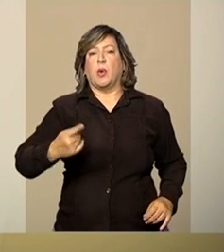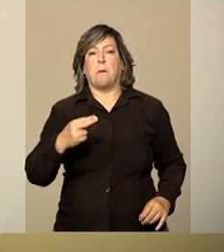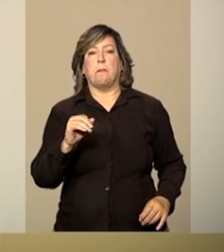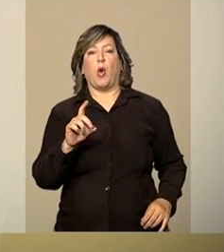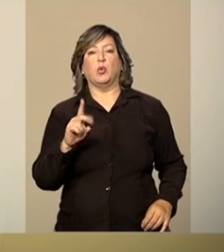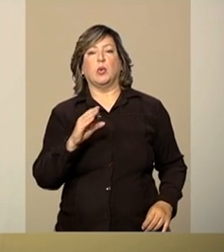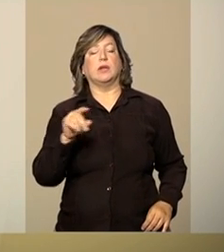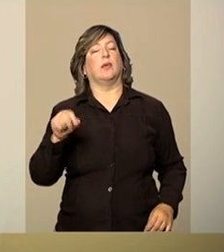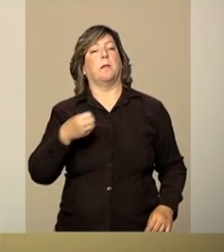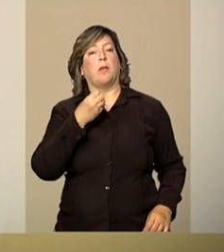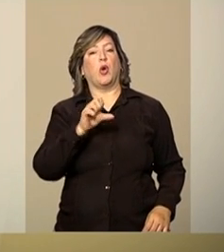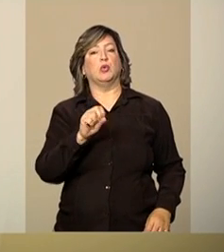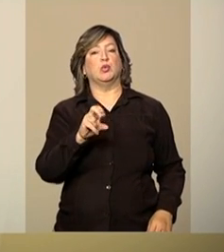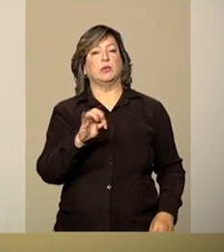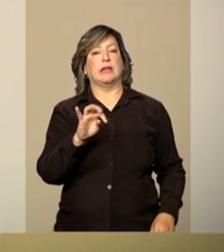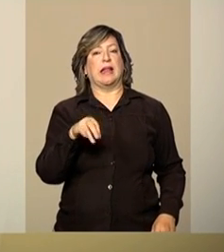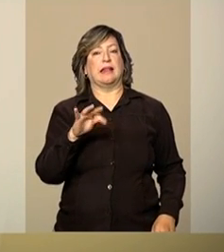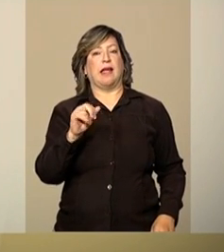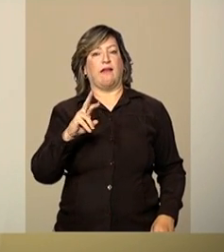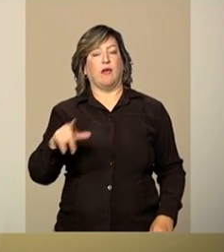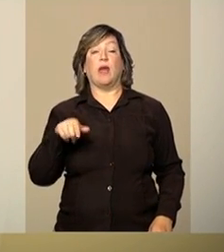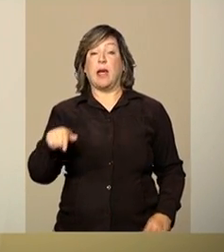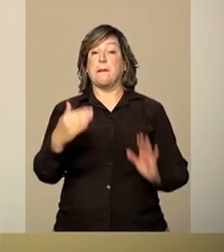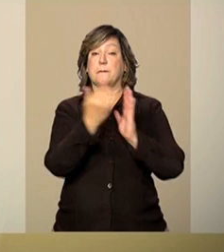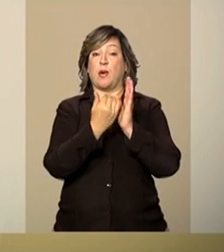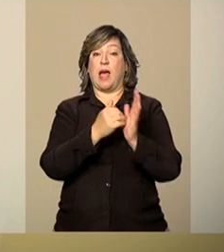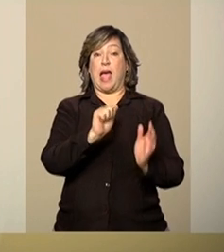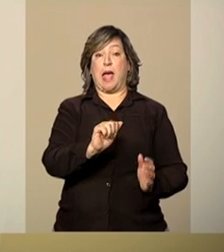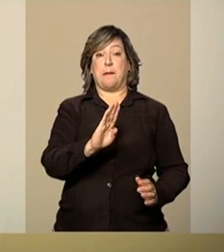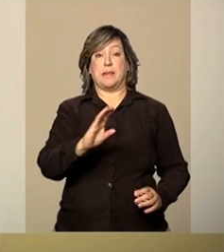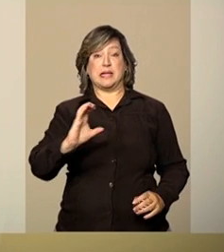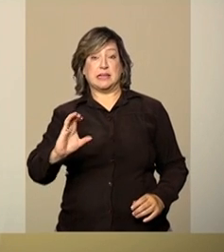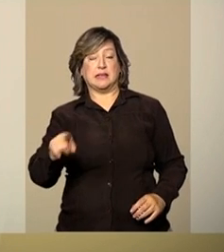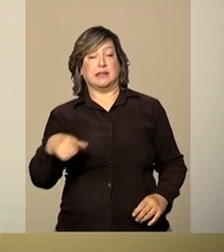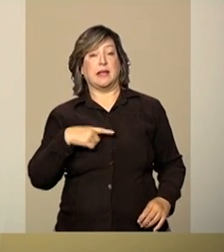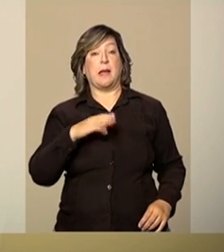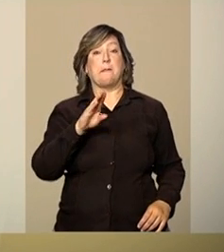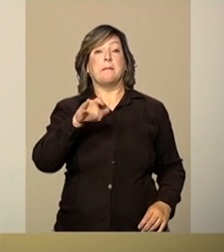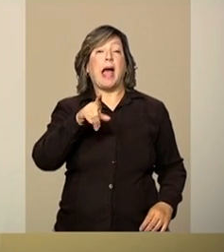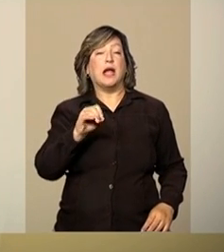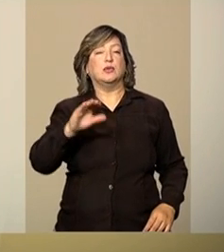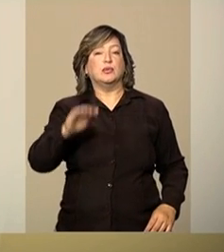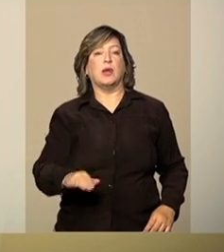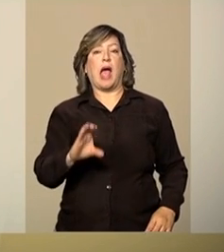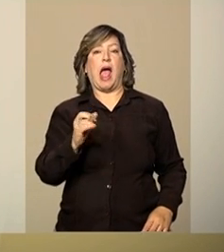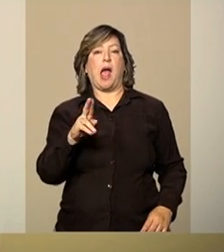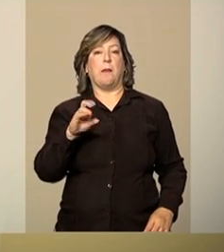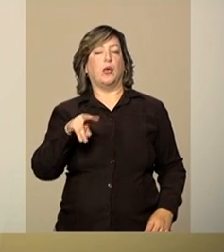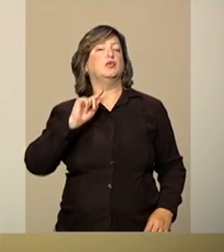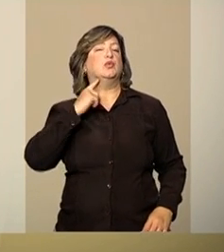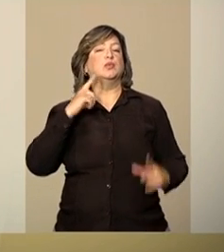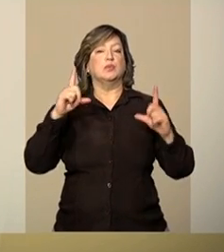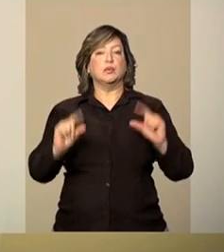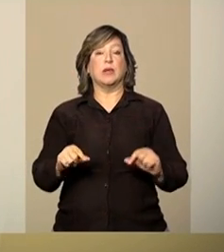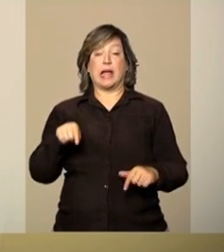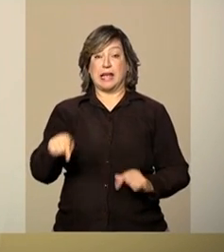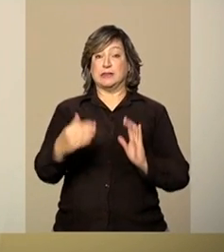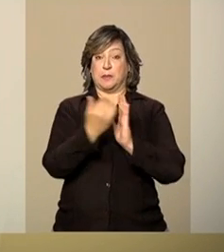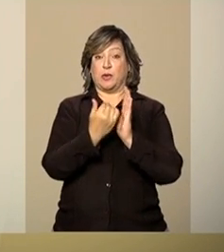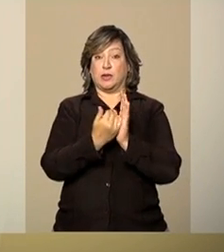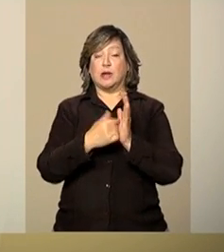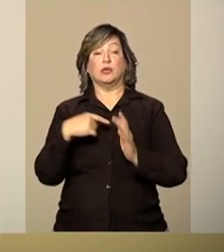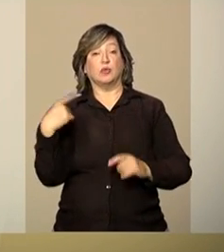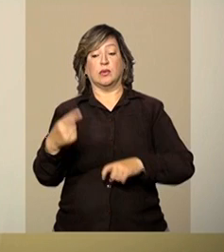produção Nós criamos o programa ABC Agricultura de Baixo Carbono com o programa ABC os agricultores têm